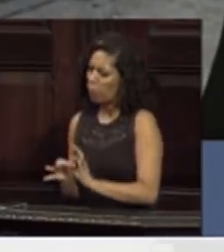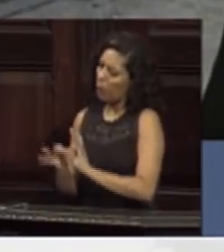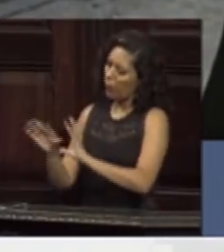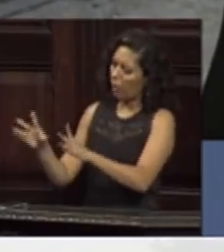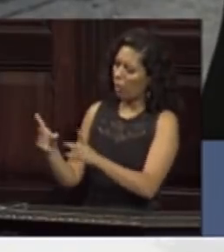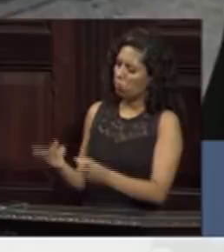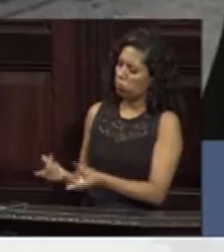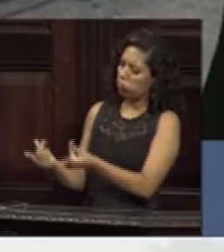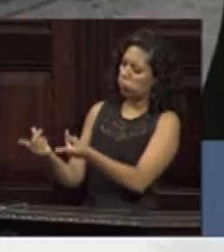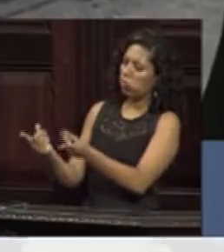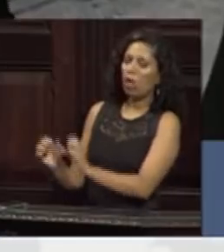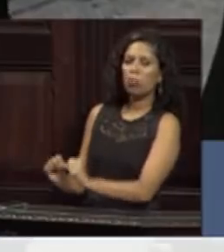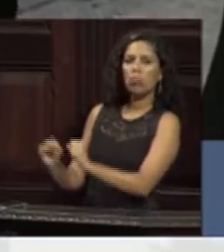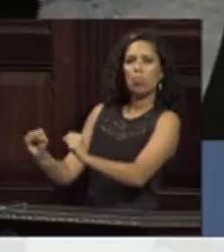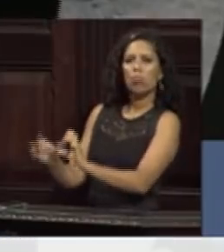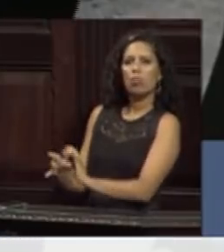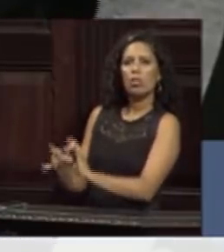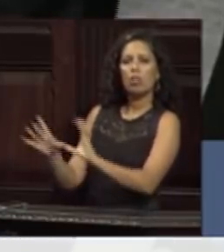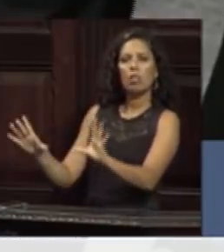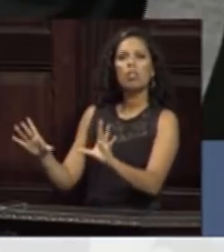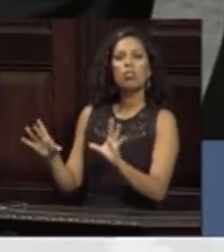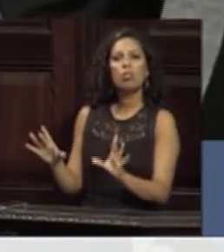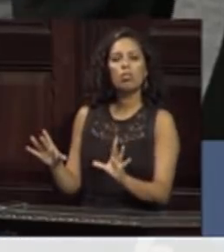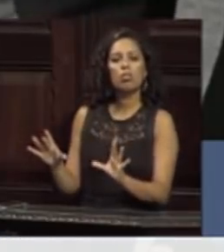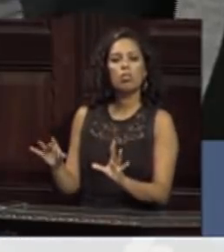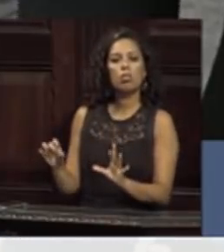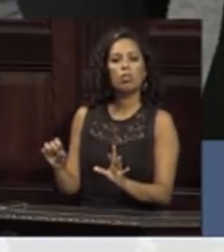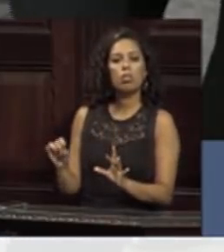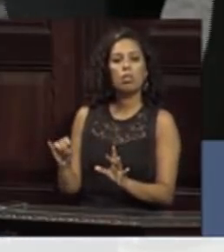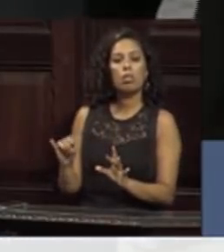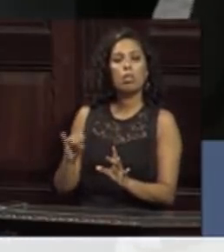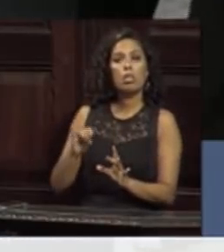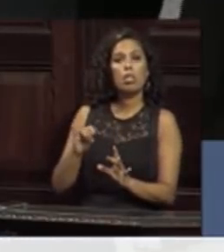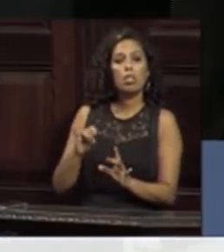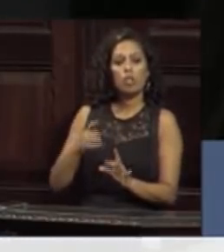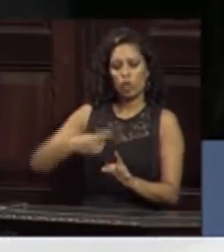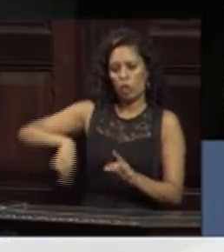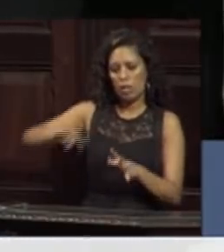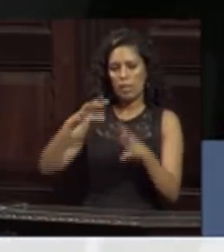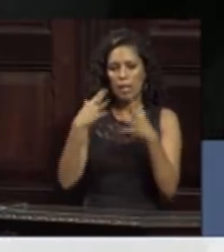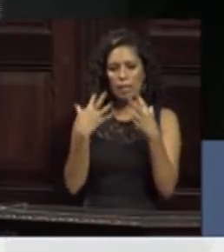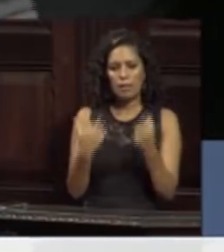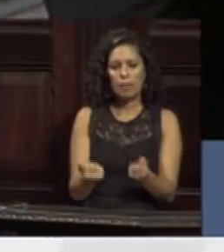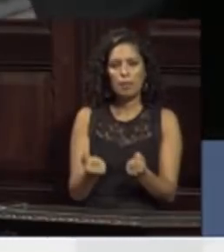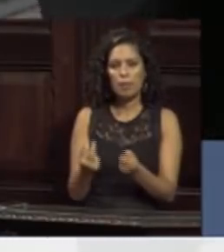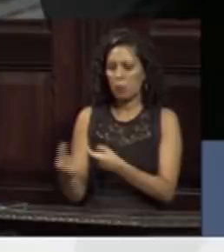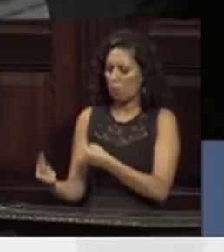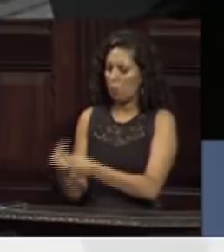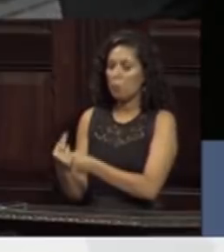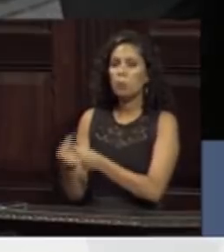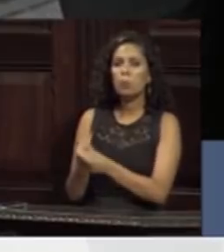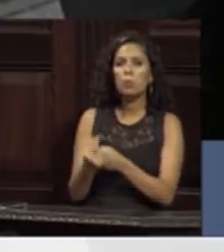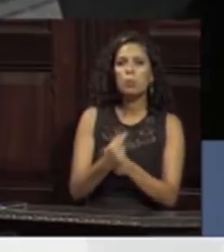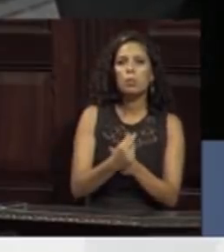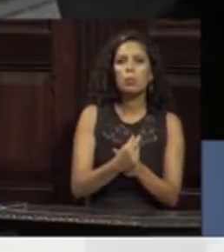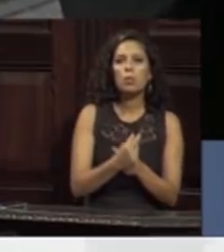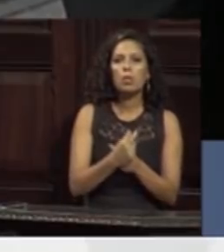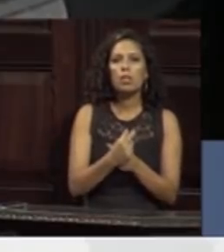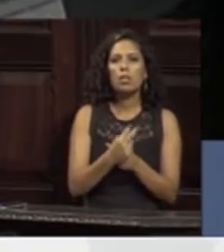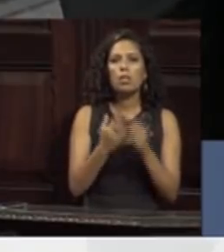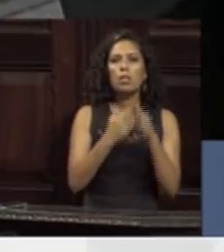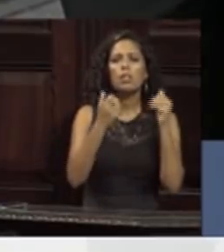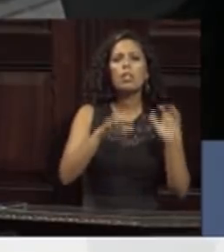gente autoriza o governo a pegar o empréstimo, desde que o governo mande para cá de volta, para a gente avaliar